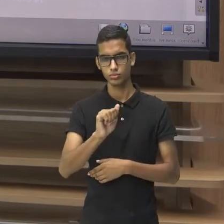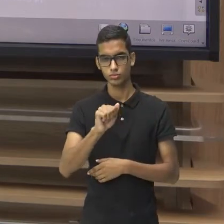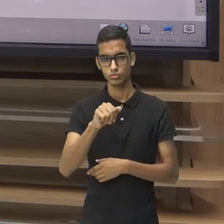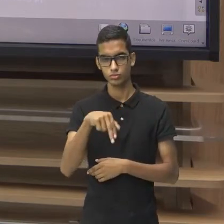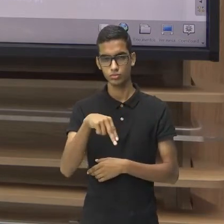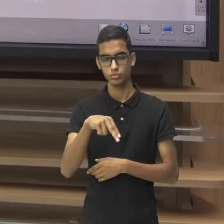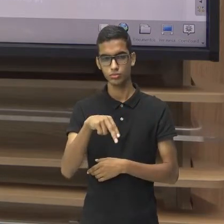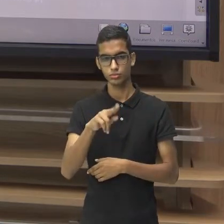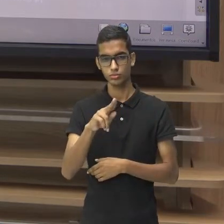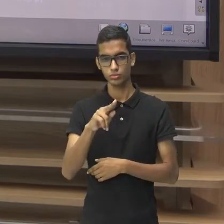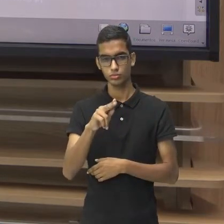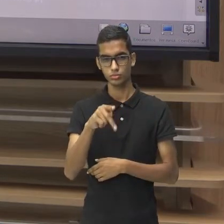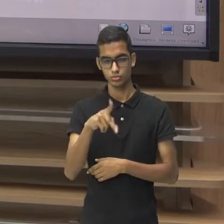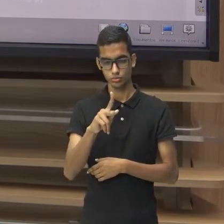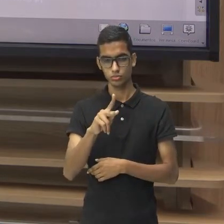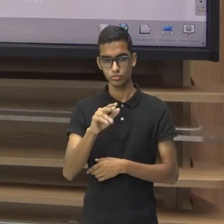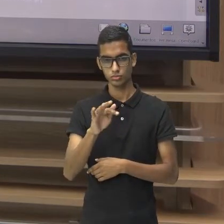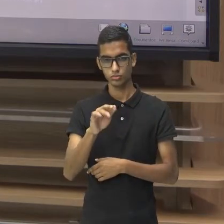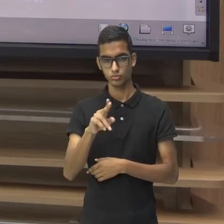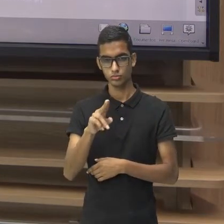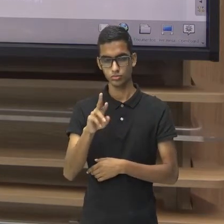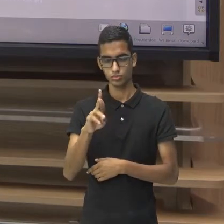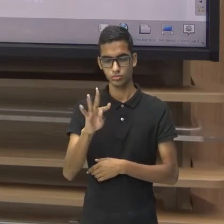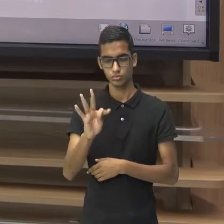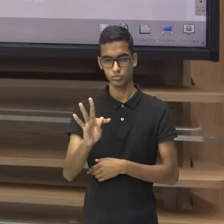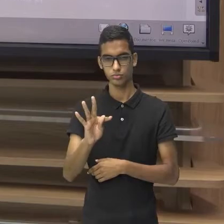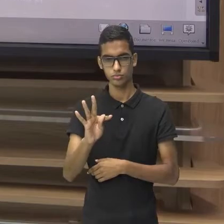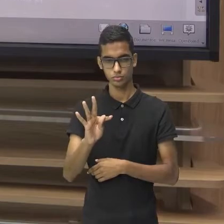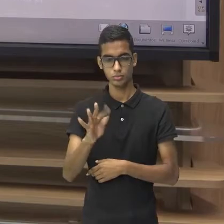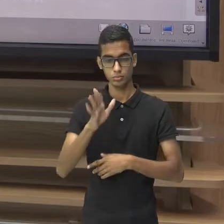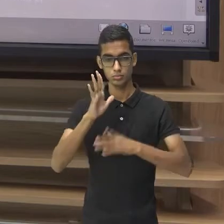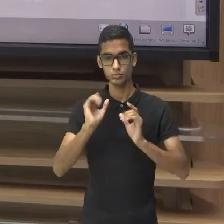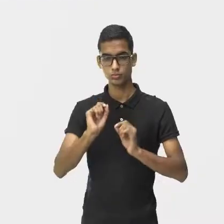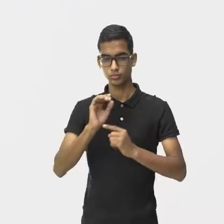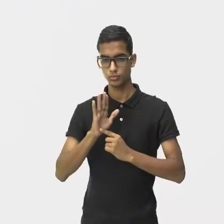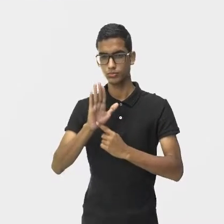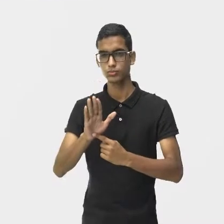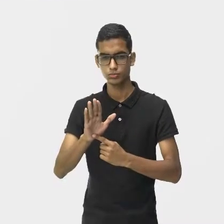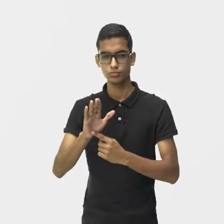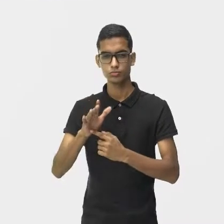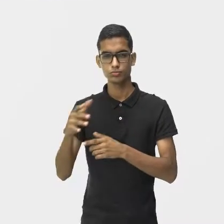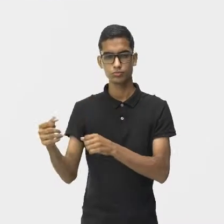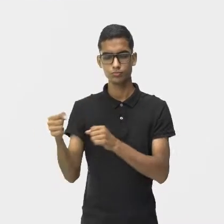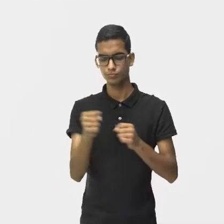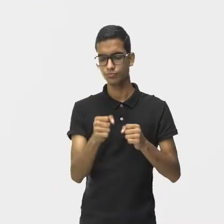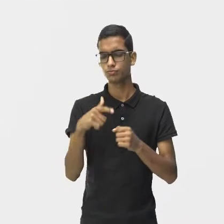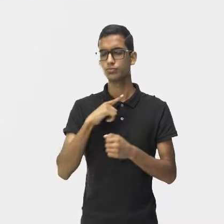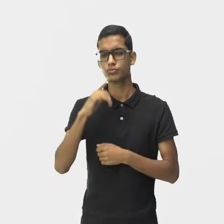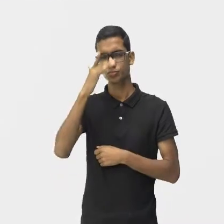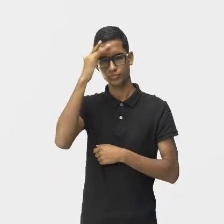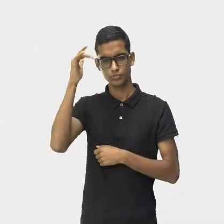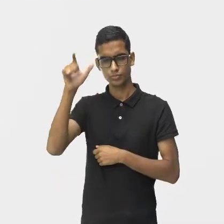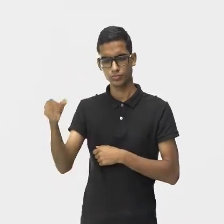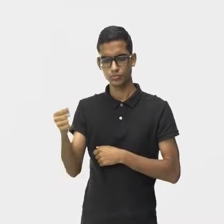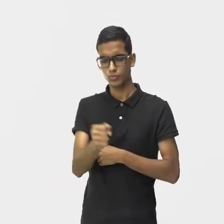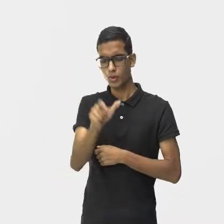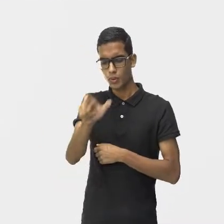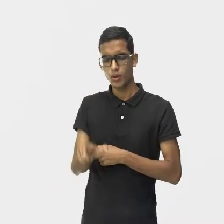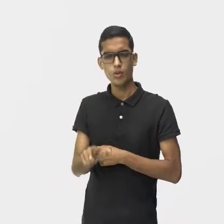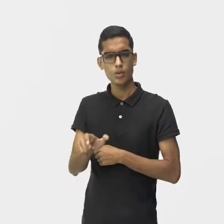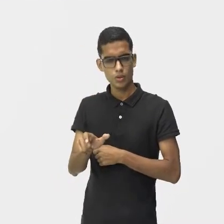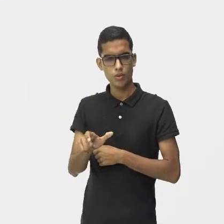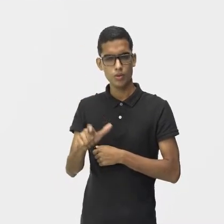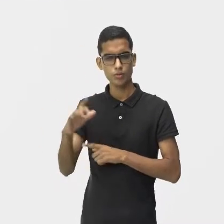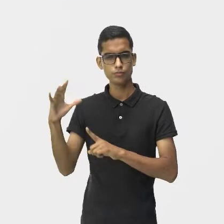como Escola de Frankfurt, que trouxe sociólogos influenciados pelas teorias